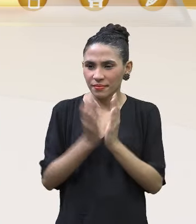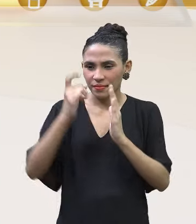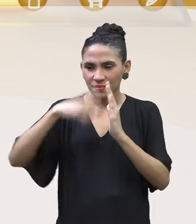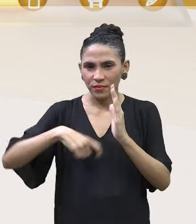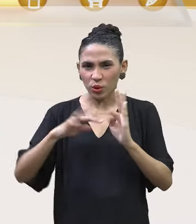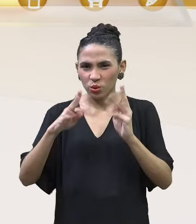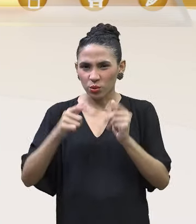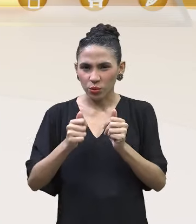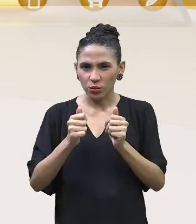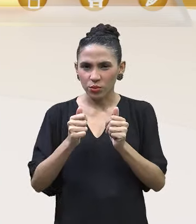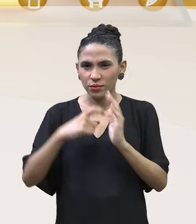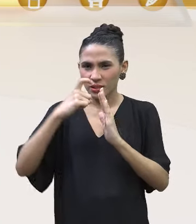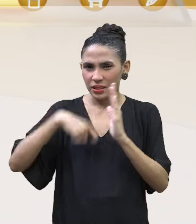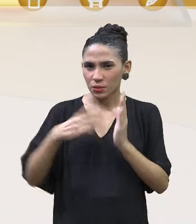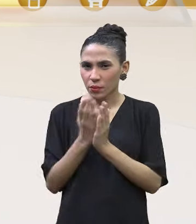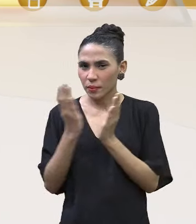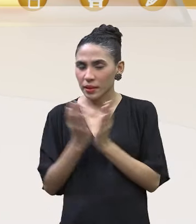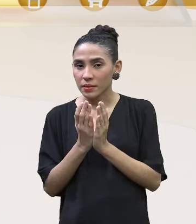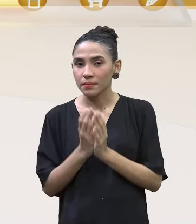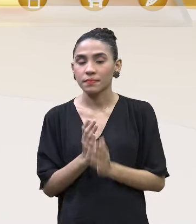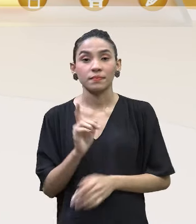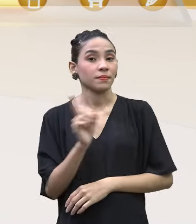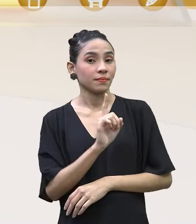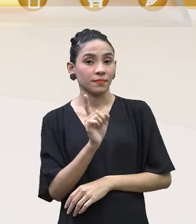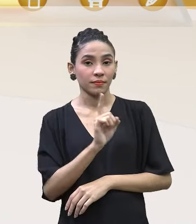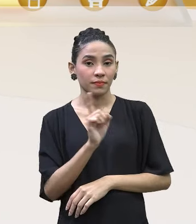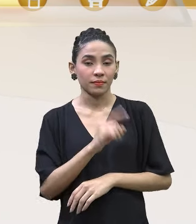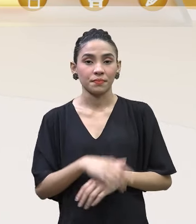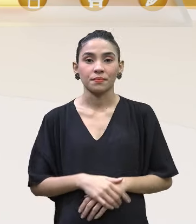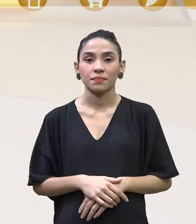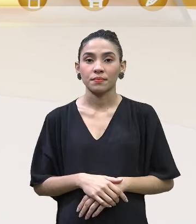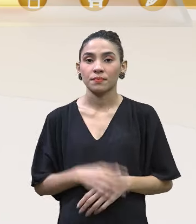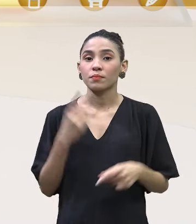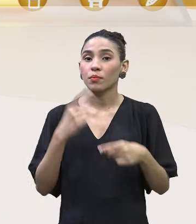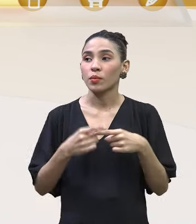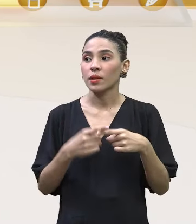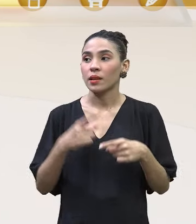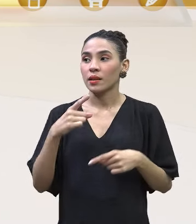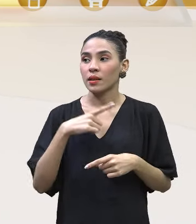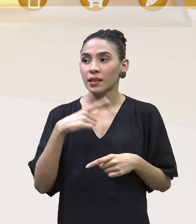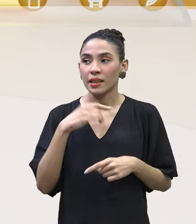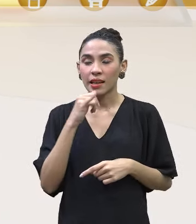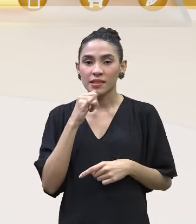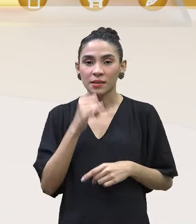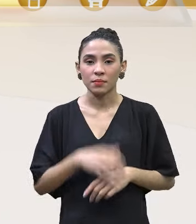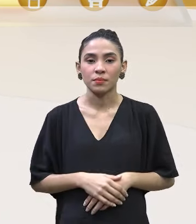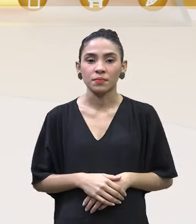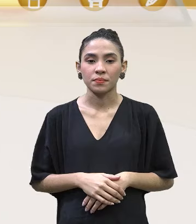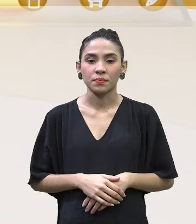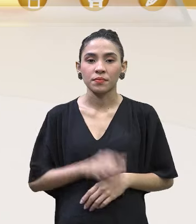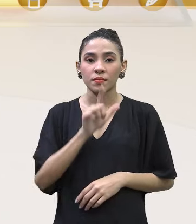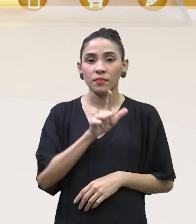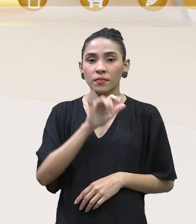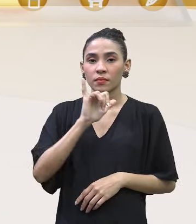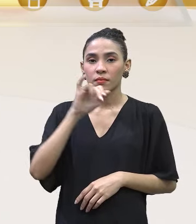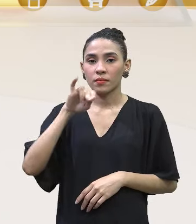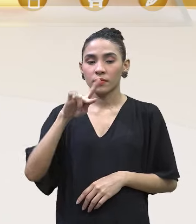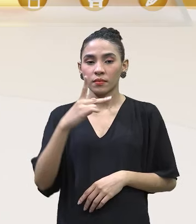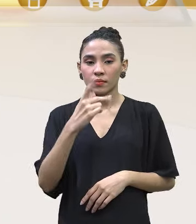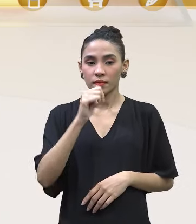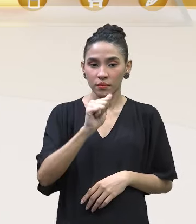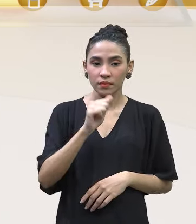na taxa de pobreza não não não Professora porque tem o que nós chamamos de linha né a linha linha que se